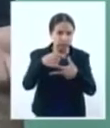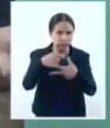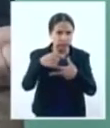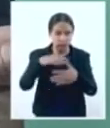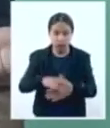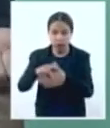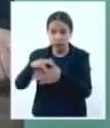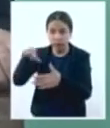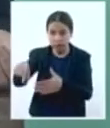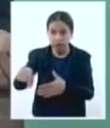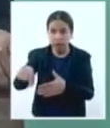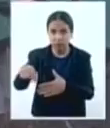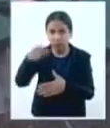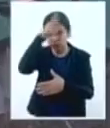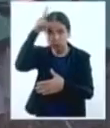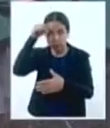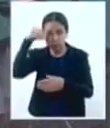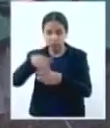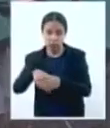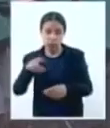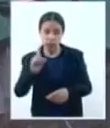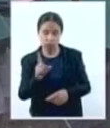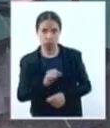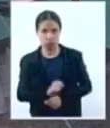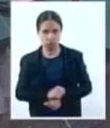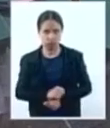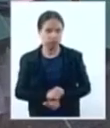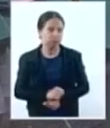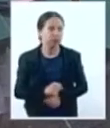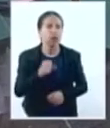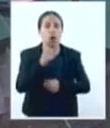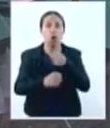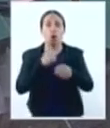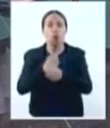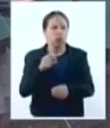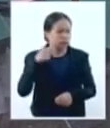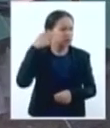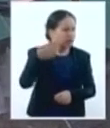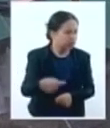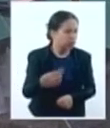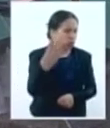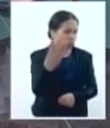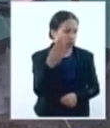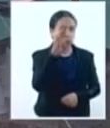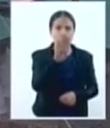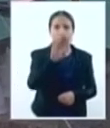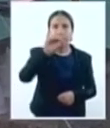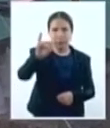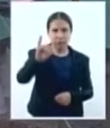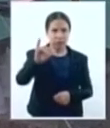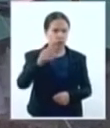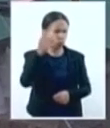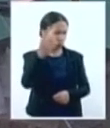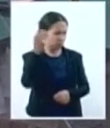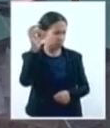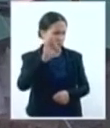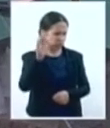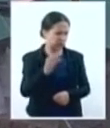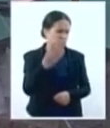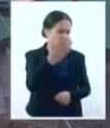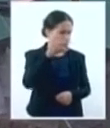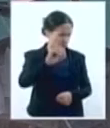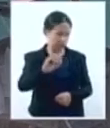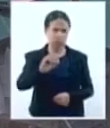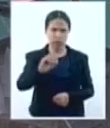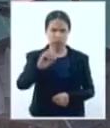contra. Né? Lembrando que o orçamento para o ano que vem é 4 bilhões. Isso. 1% aí daria 40 milhões, vereador. É